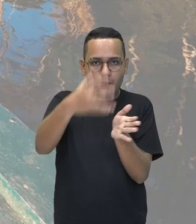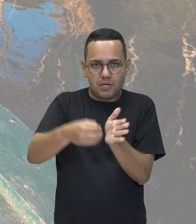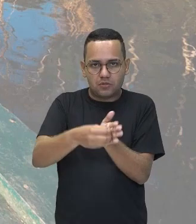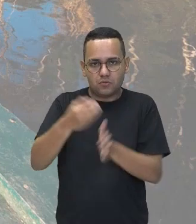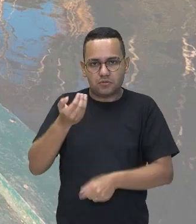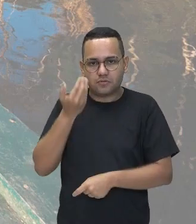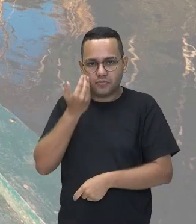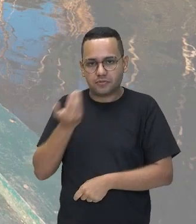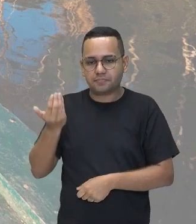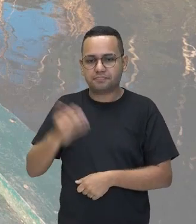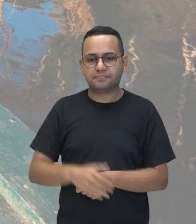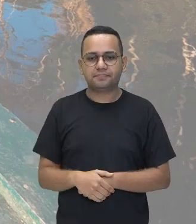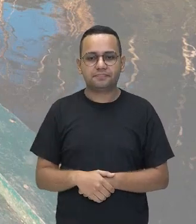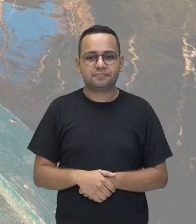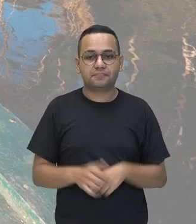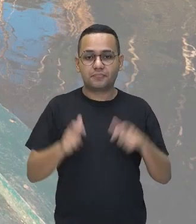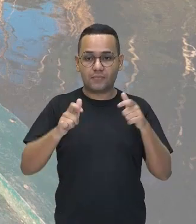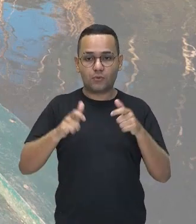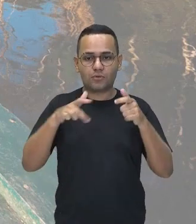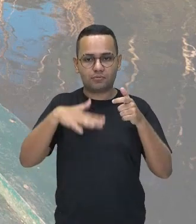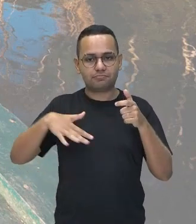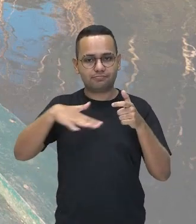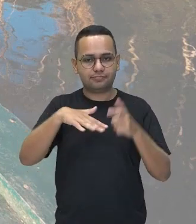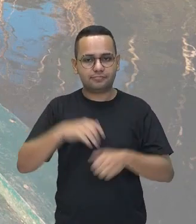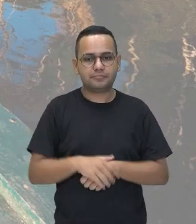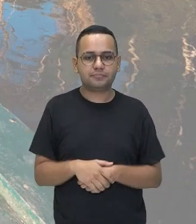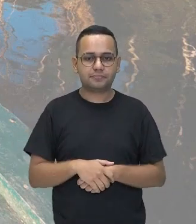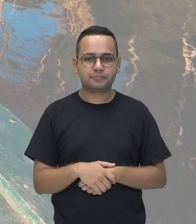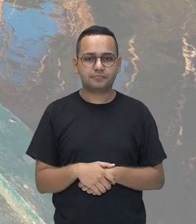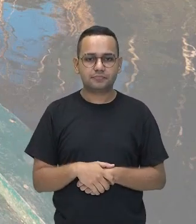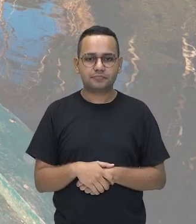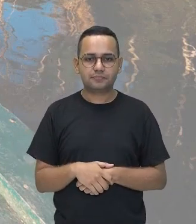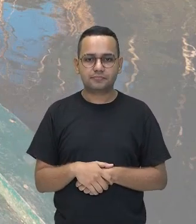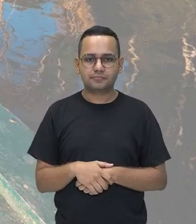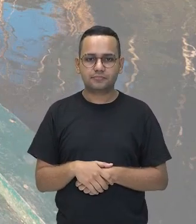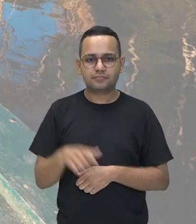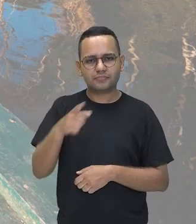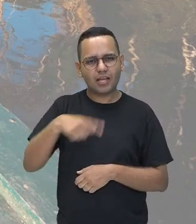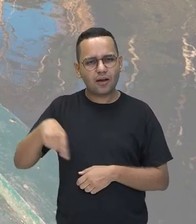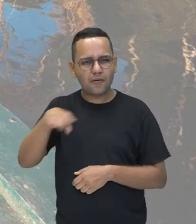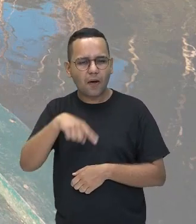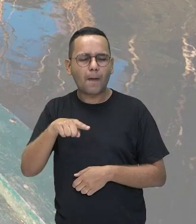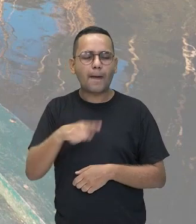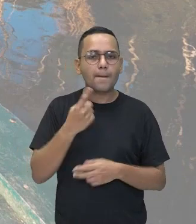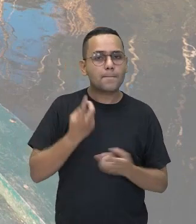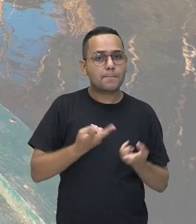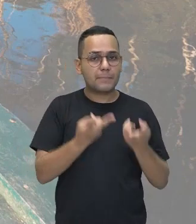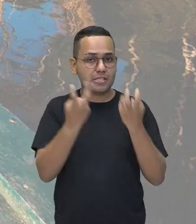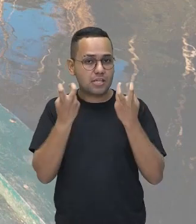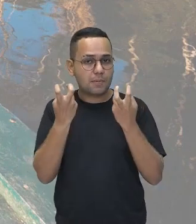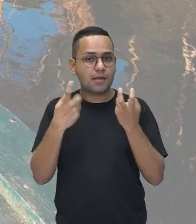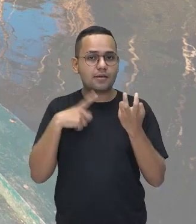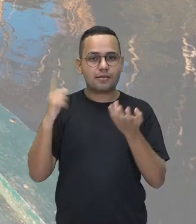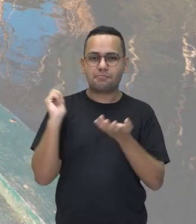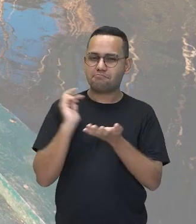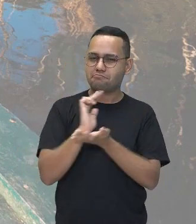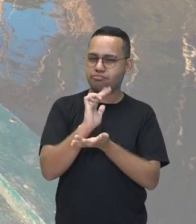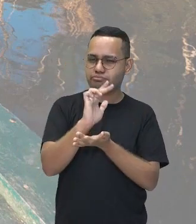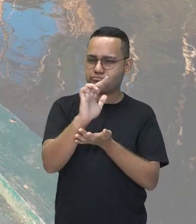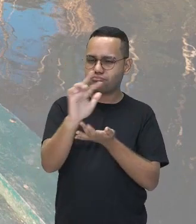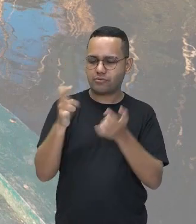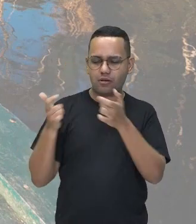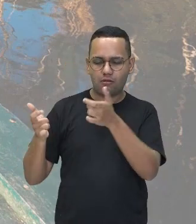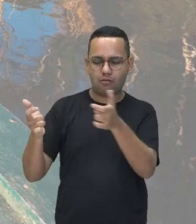uma canoa. Convido vocês, então, né, a navegarem juntamente comigo as diversas regiões, então,